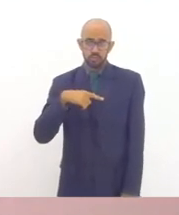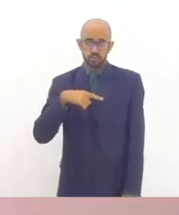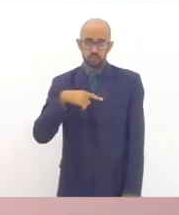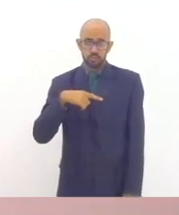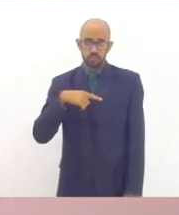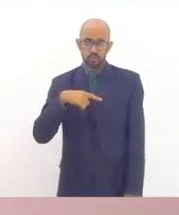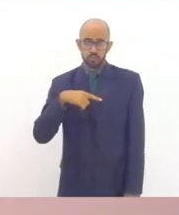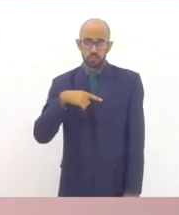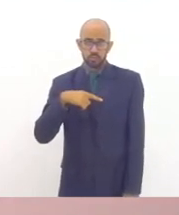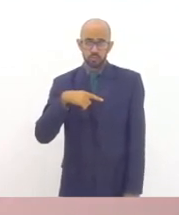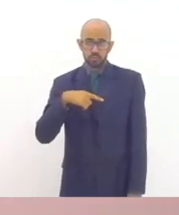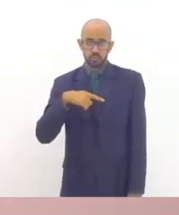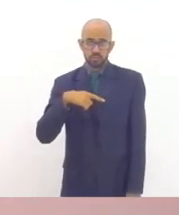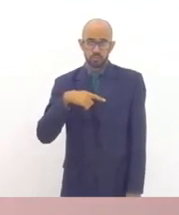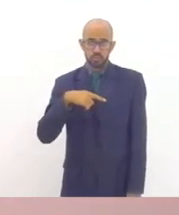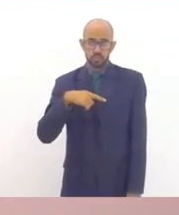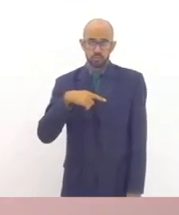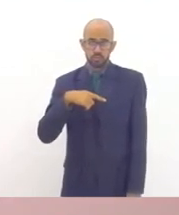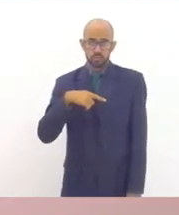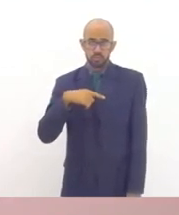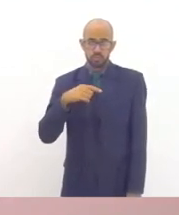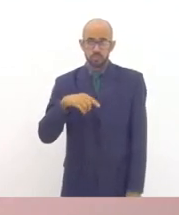Então,